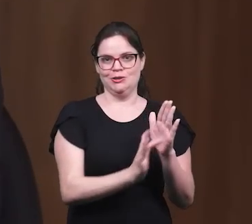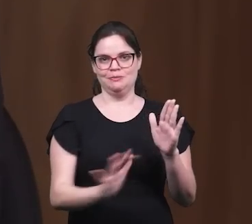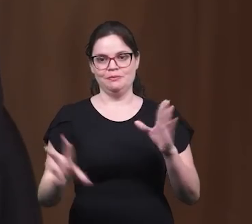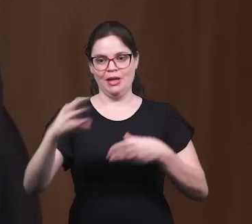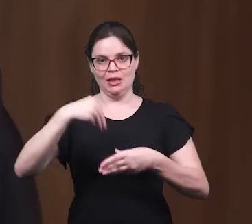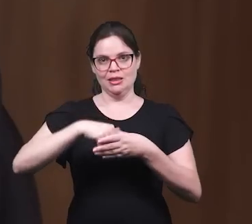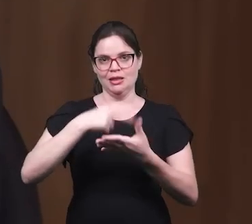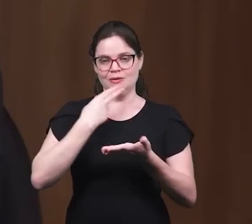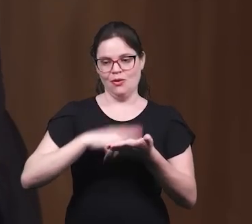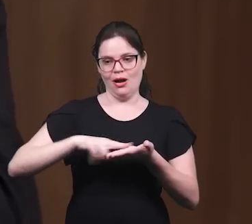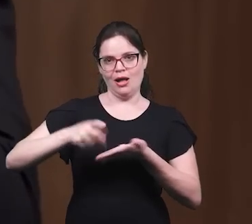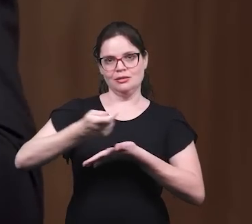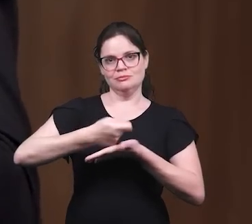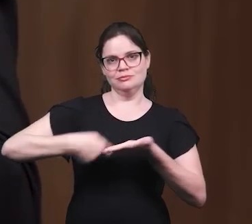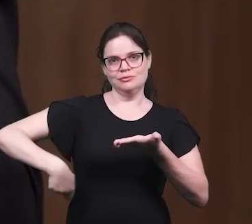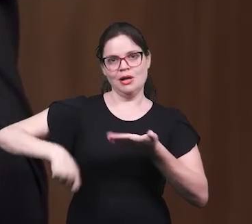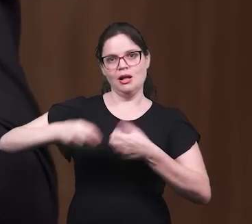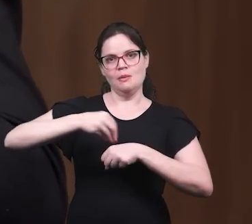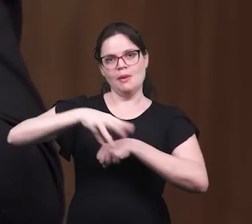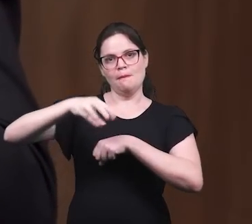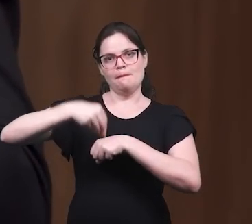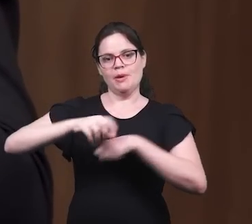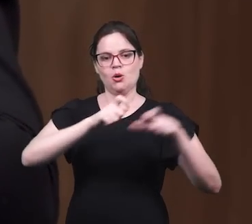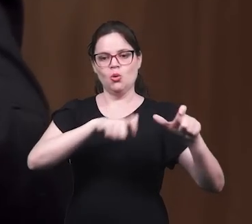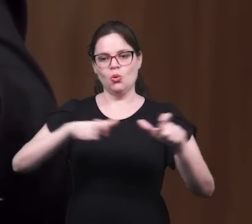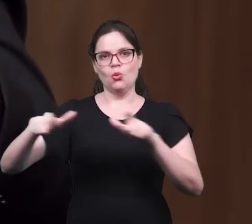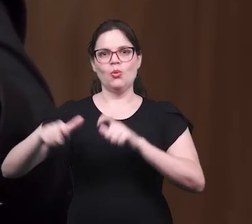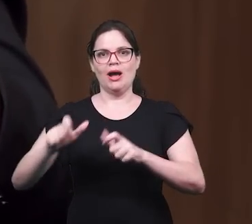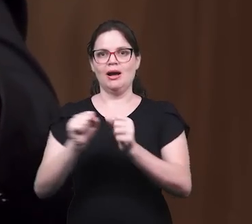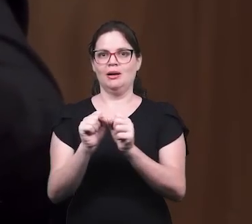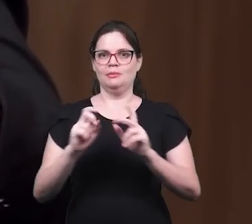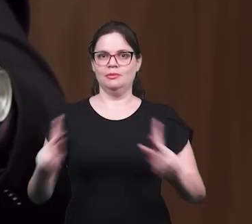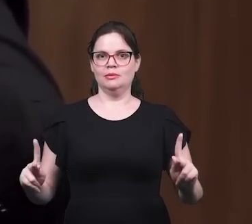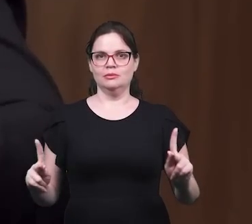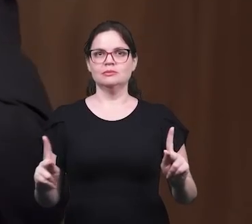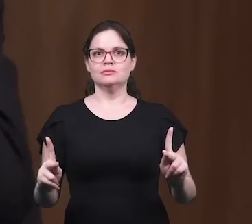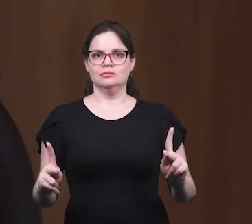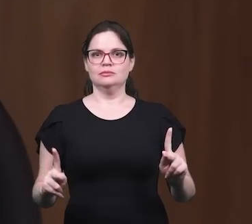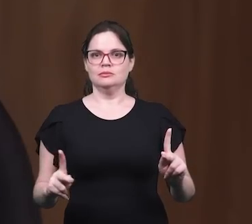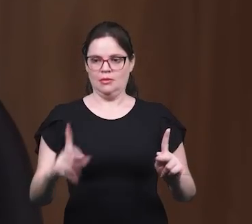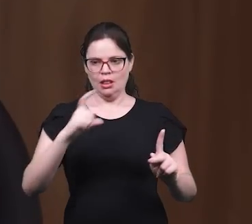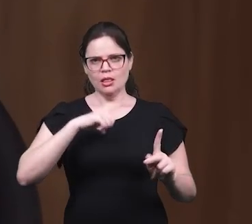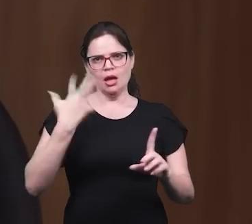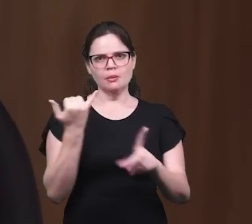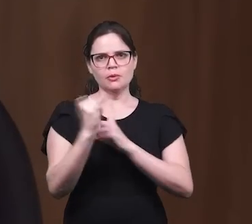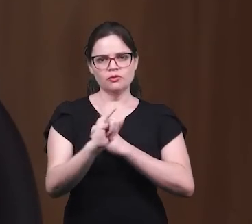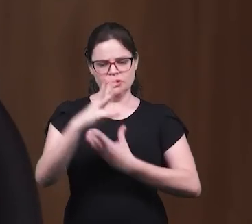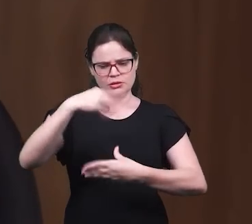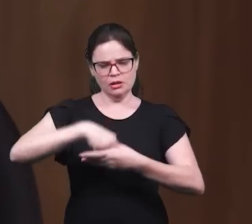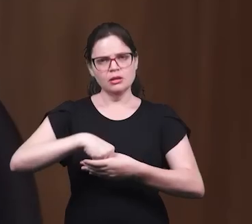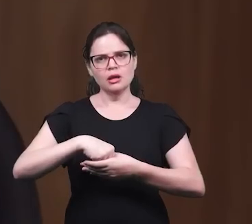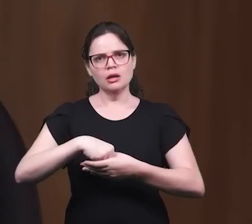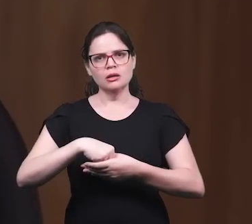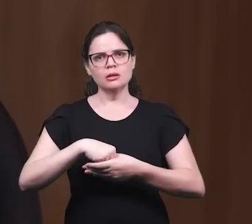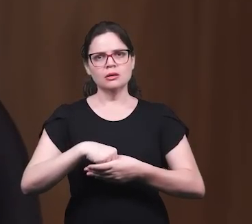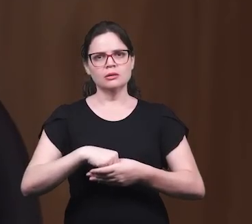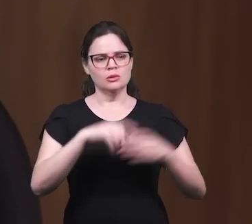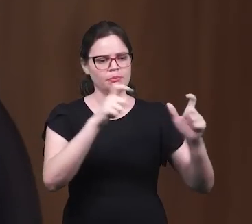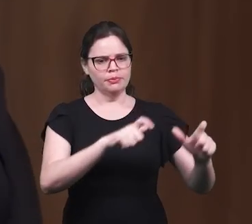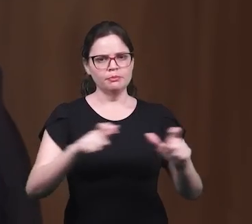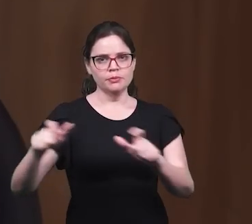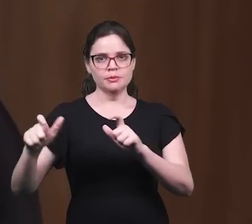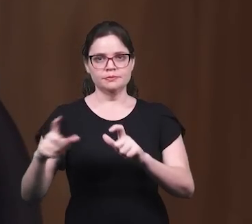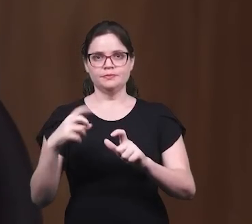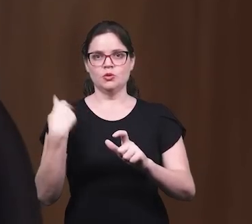7 cartas do Apocalipse, entendendo quanto a história da igreja está profetizada nessas 7 cartas. Quando